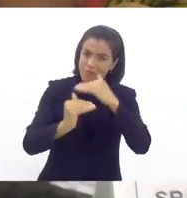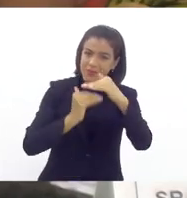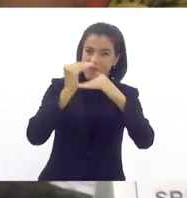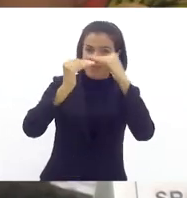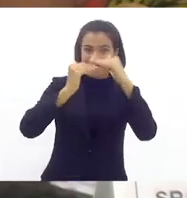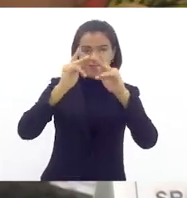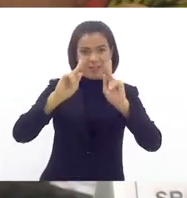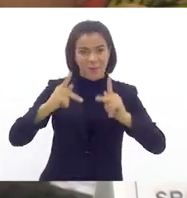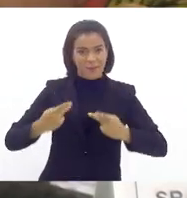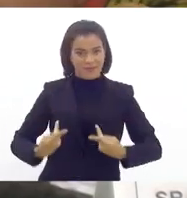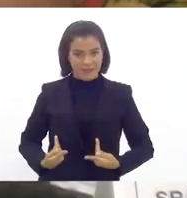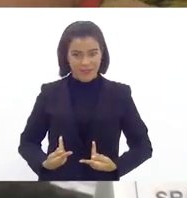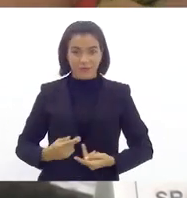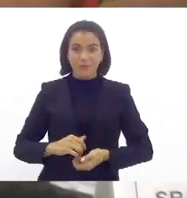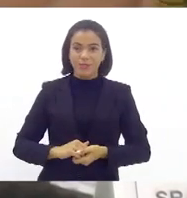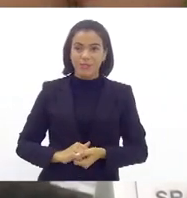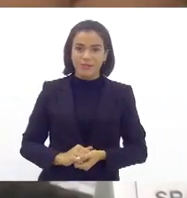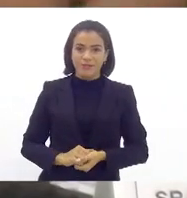da humanidade.